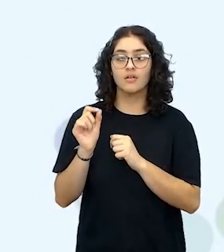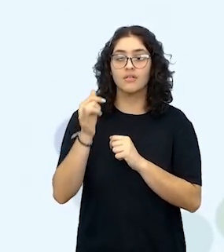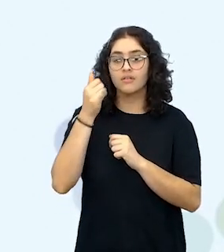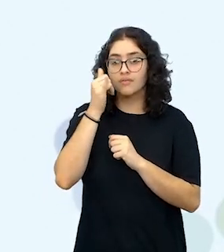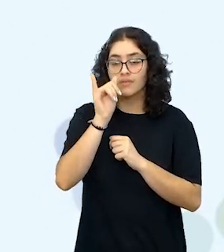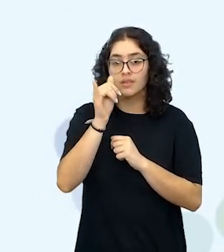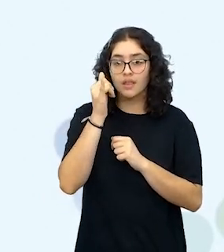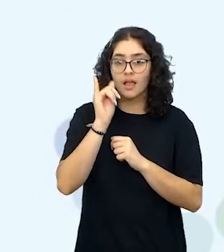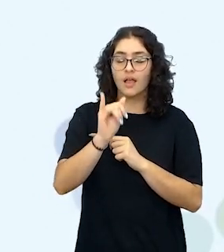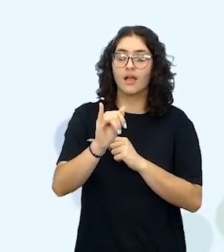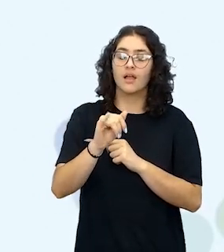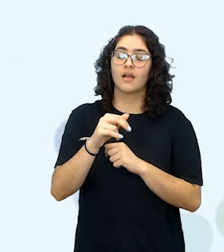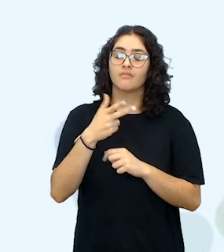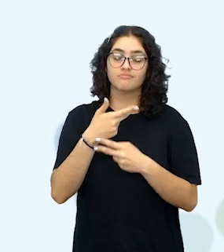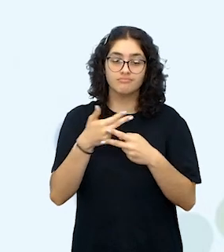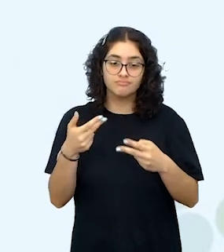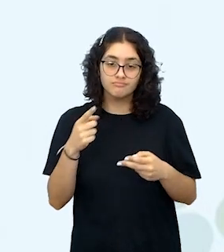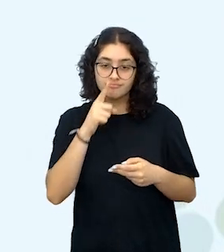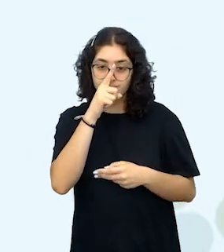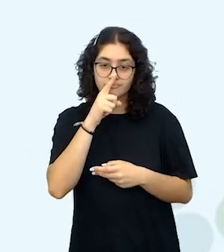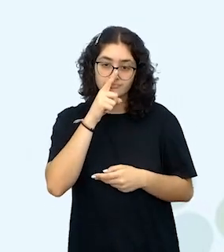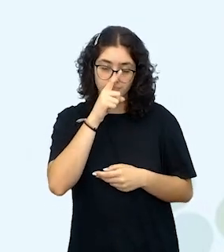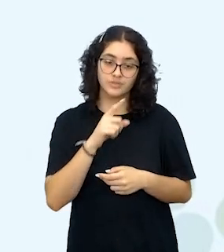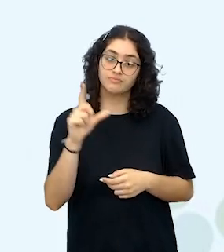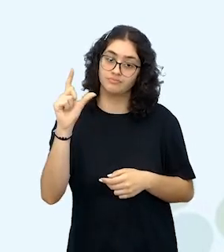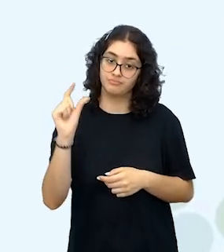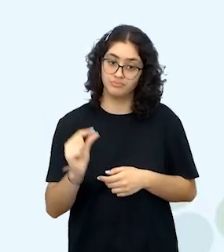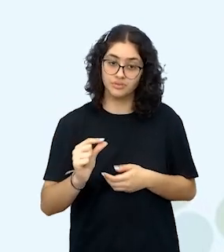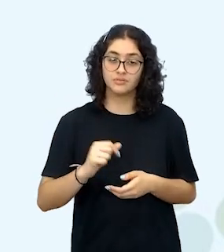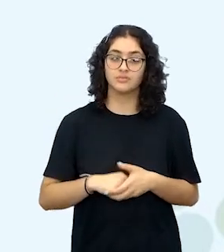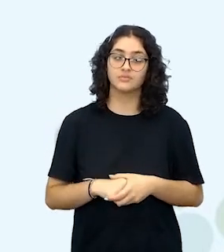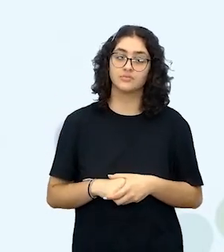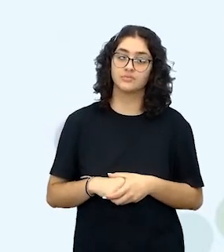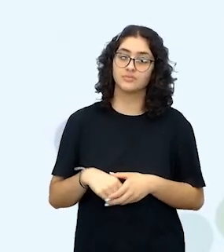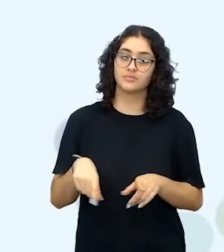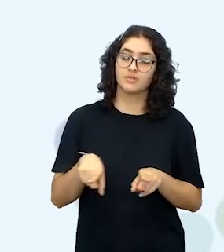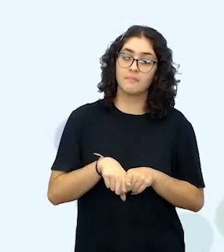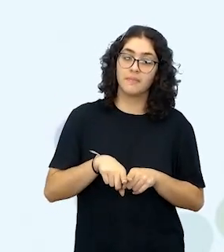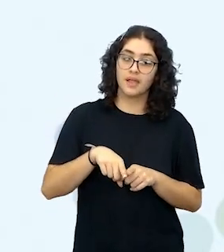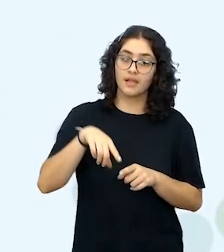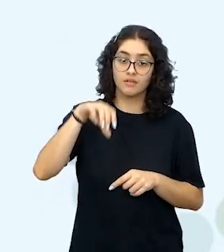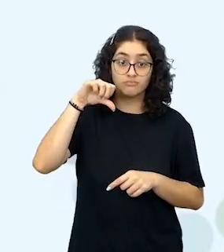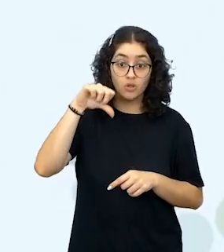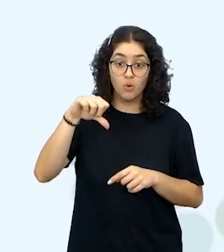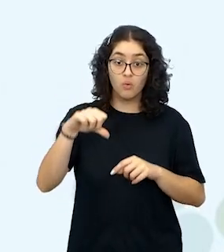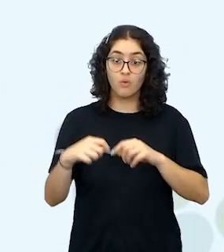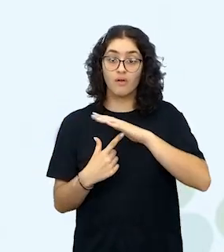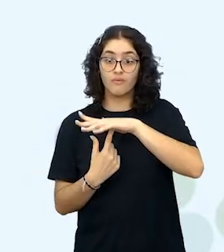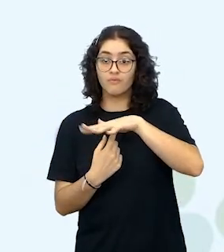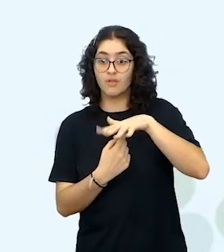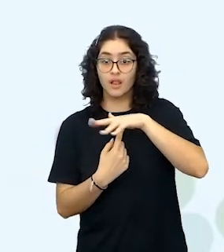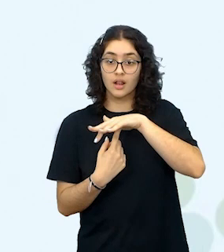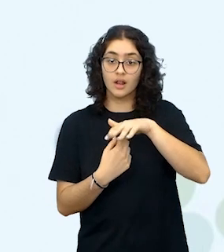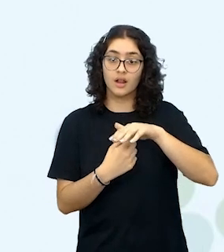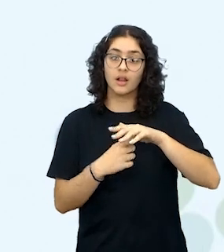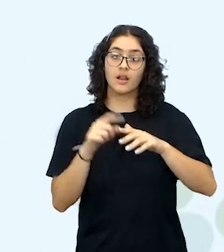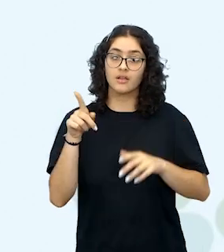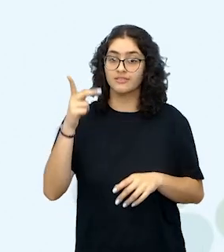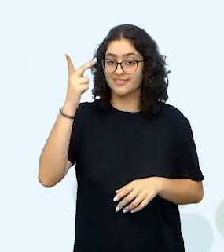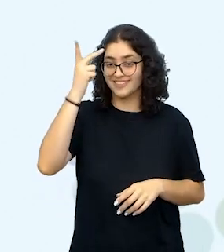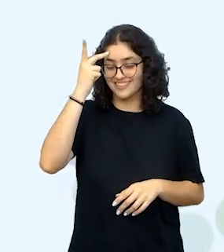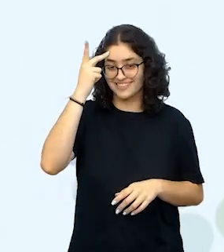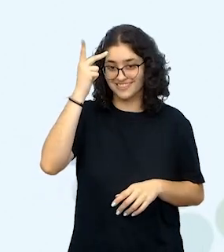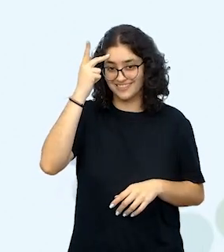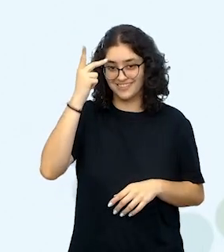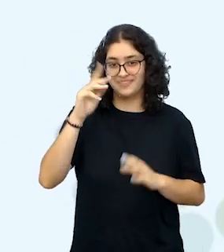e Desastres, que é o ERRD. E também a 9ª Feira de Ciências das Escolas Estaduais de São Paulo, que